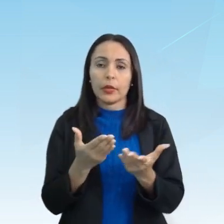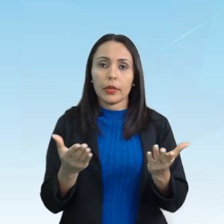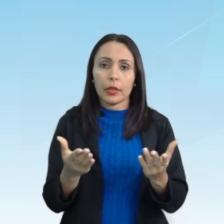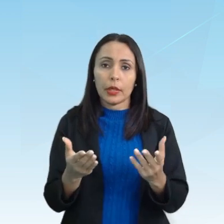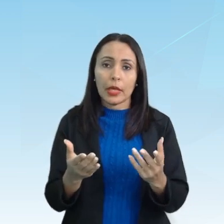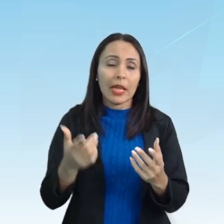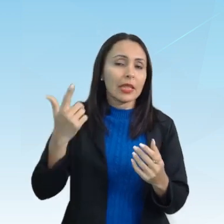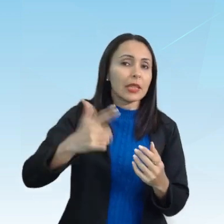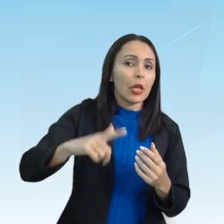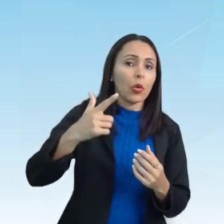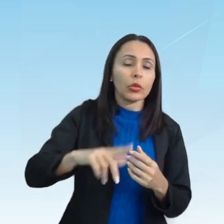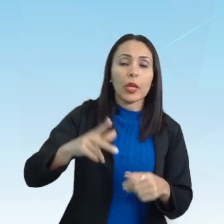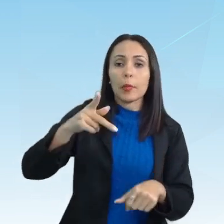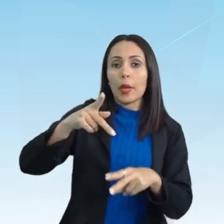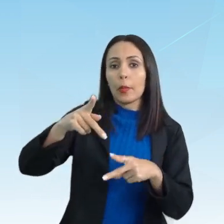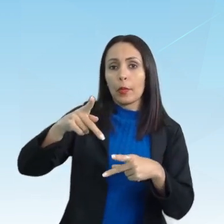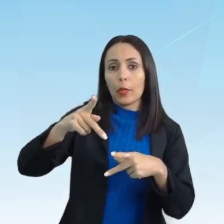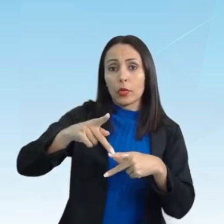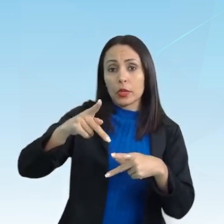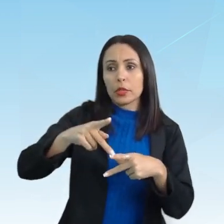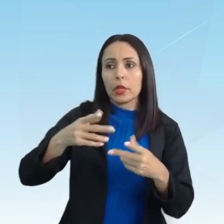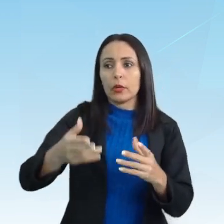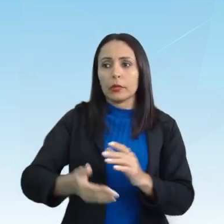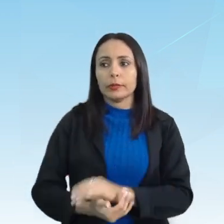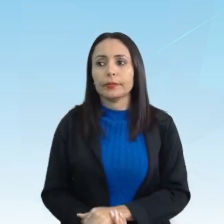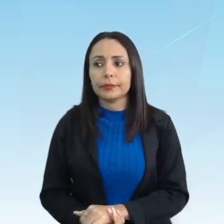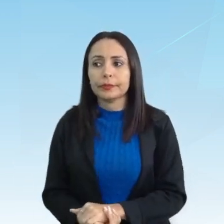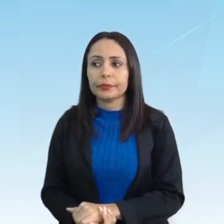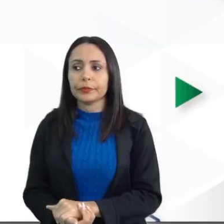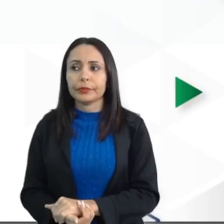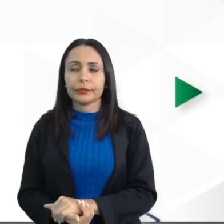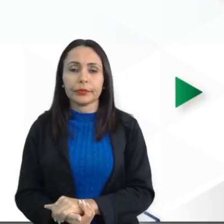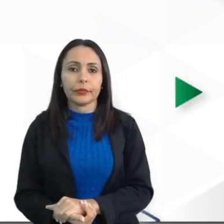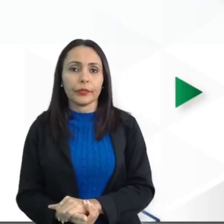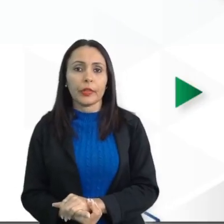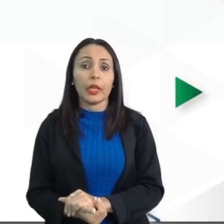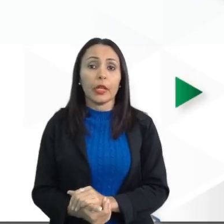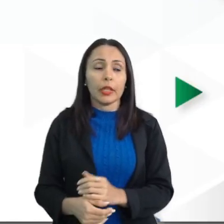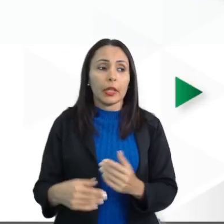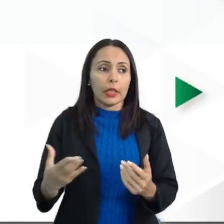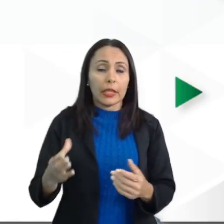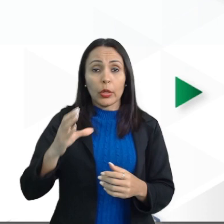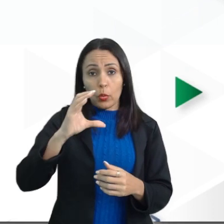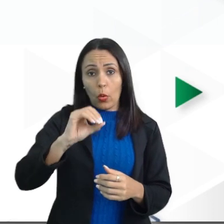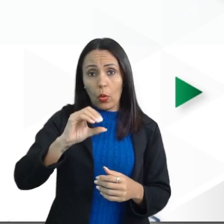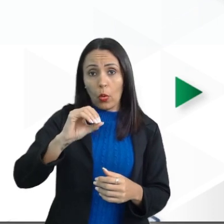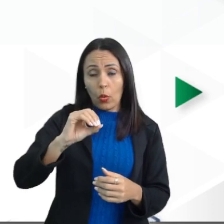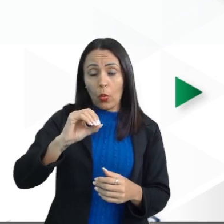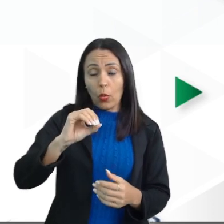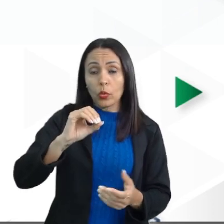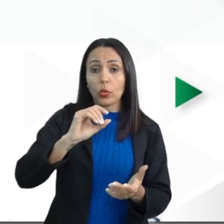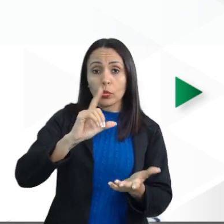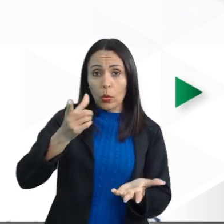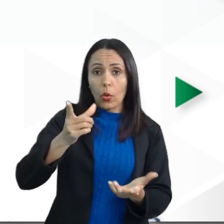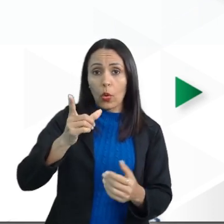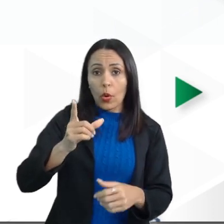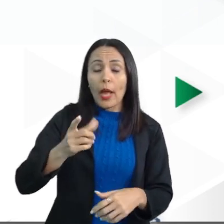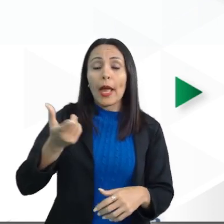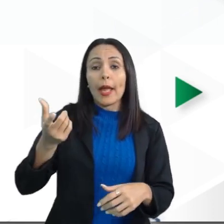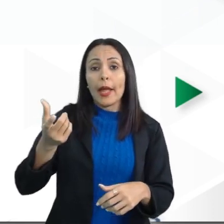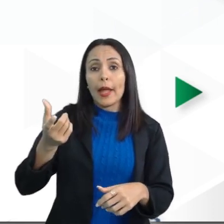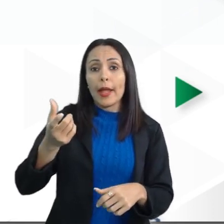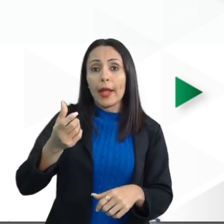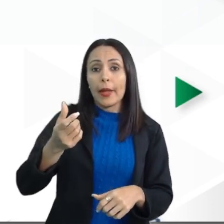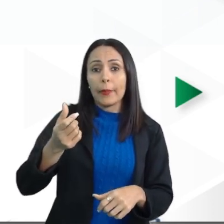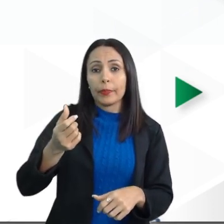nós não temos preposições. Temos o o é o artigo. Pode, voltando aqui, então é o sorvete.